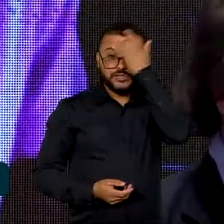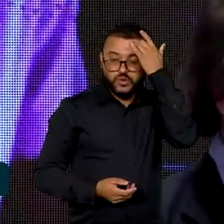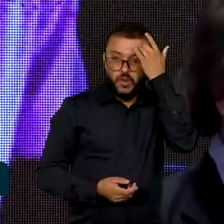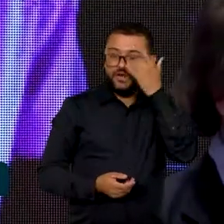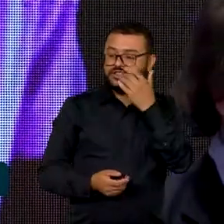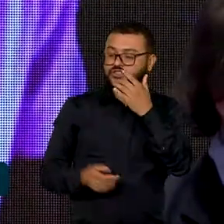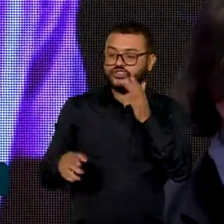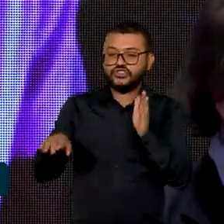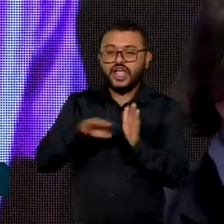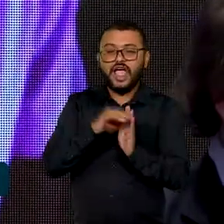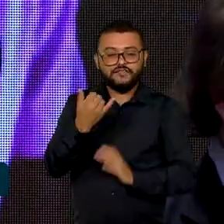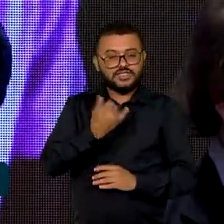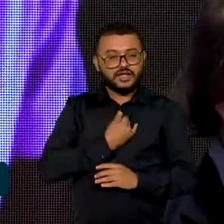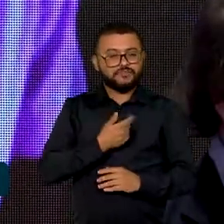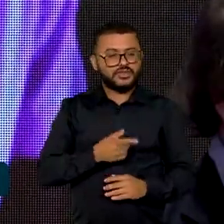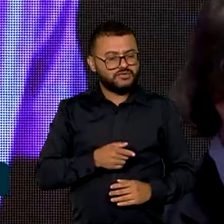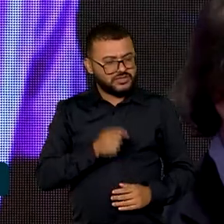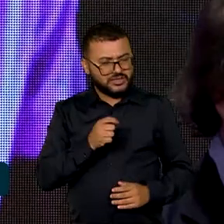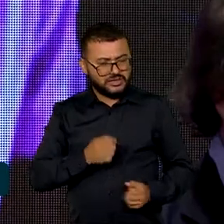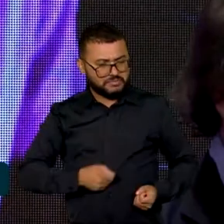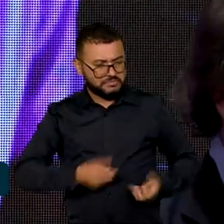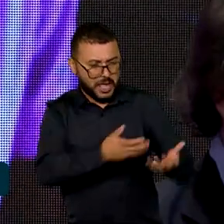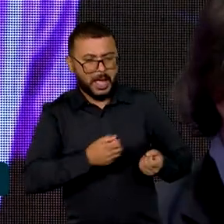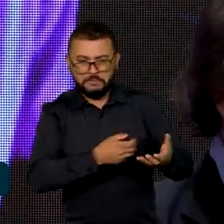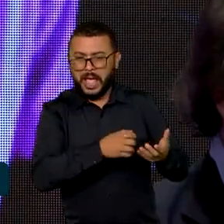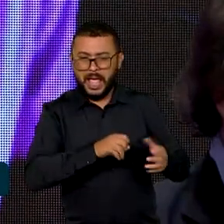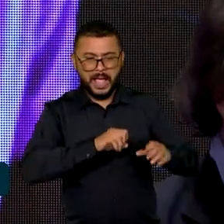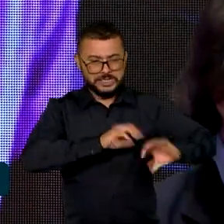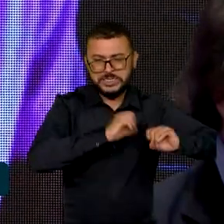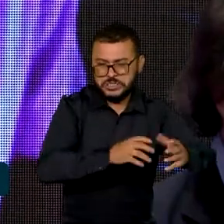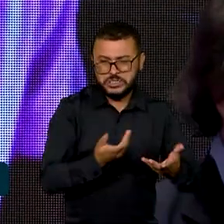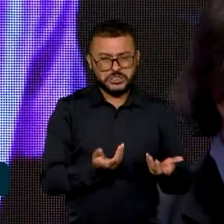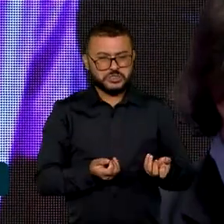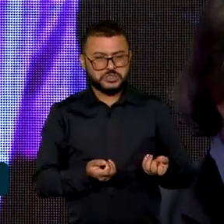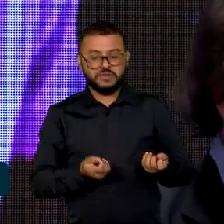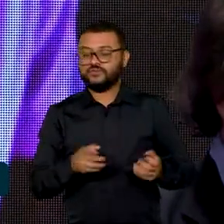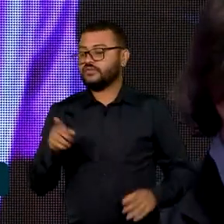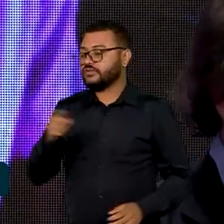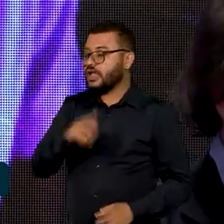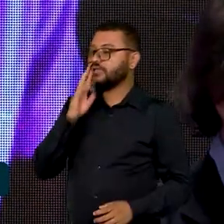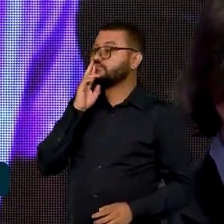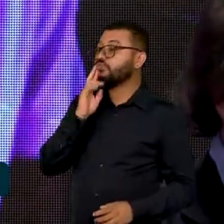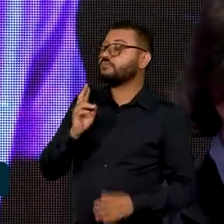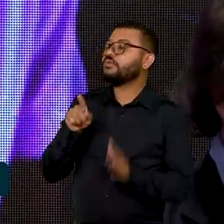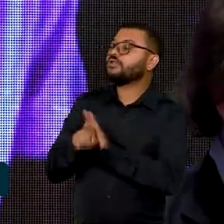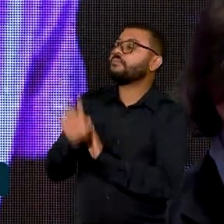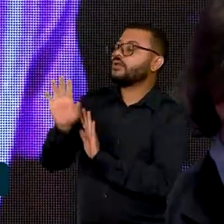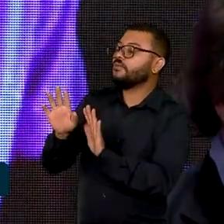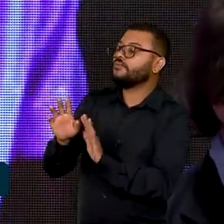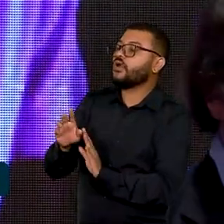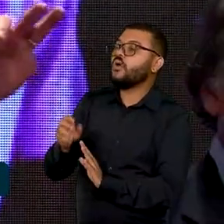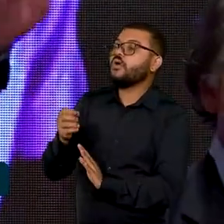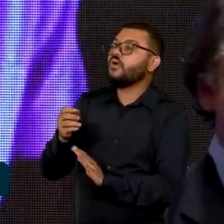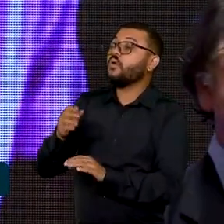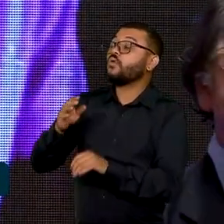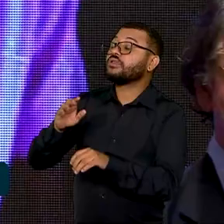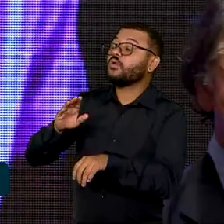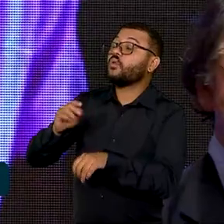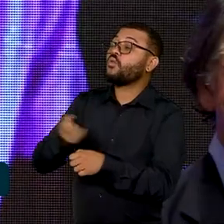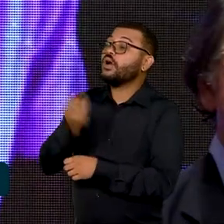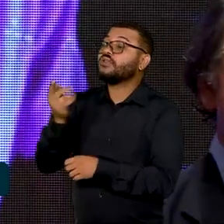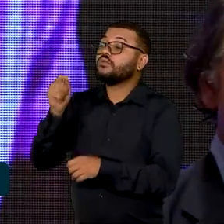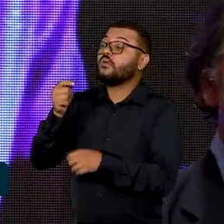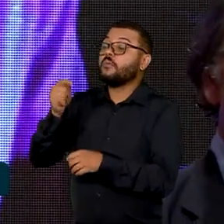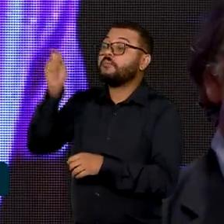para você e falar não está gastando muito em educação, você tem que perguntar o seguinte: quanto custou a